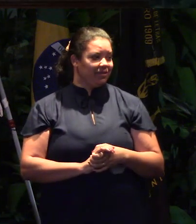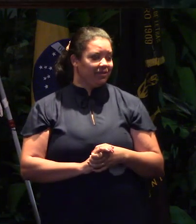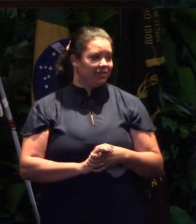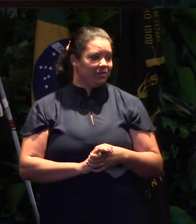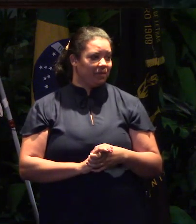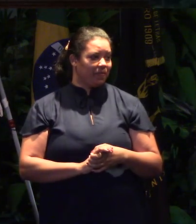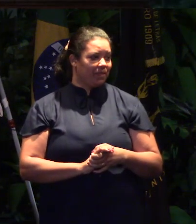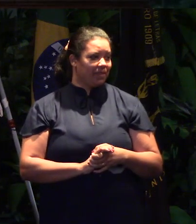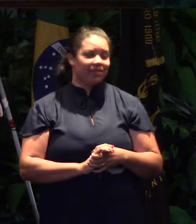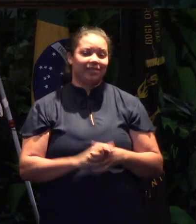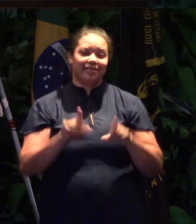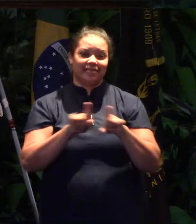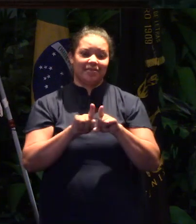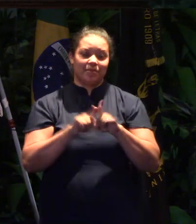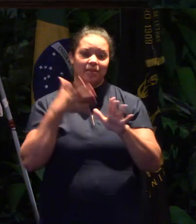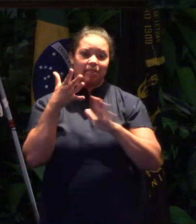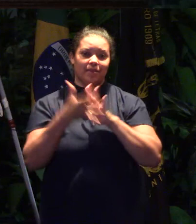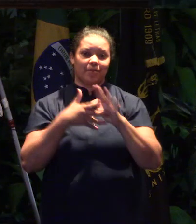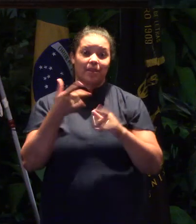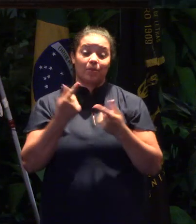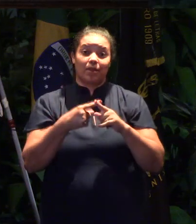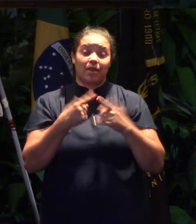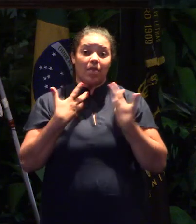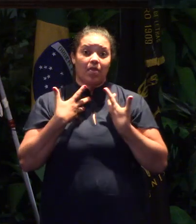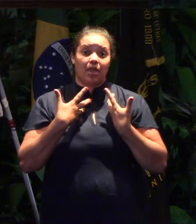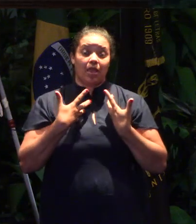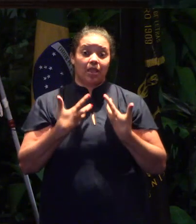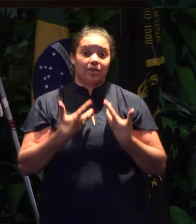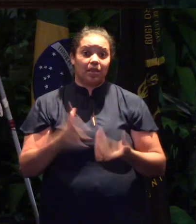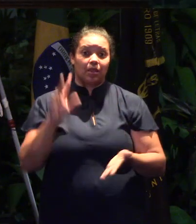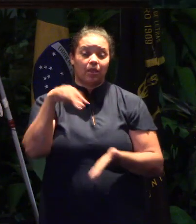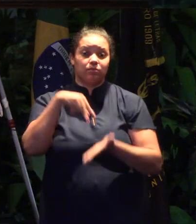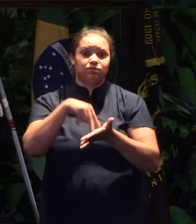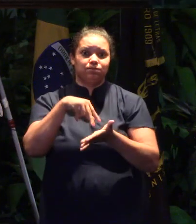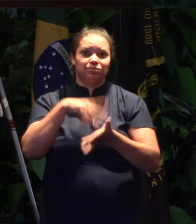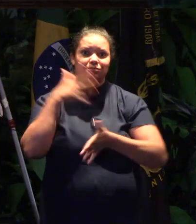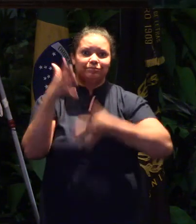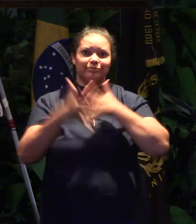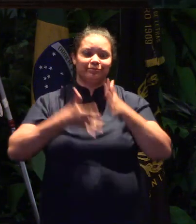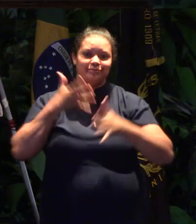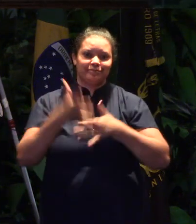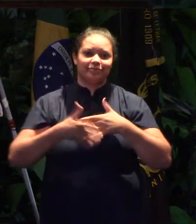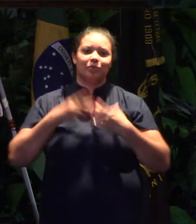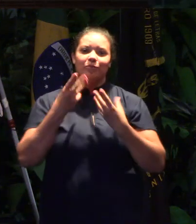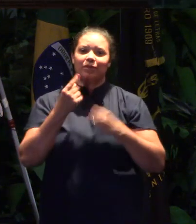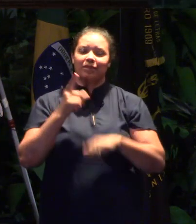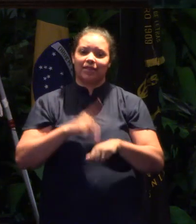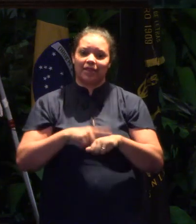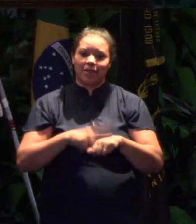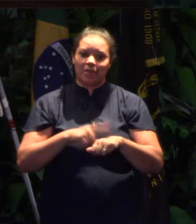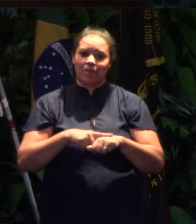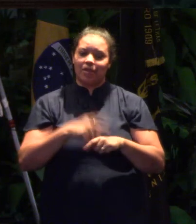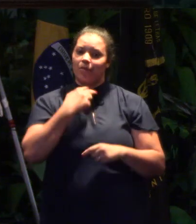Porque é uma linguagem também, ela fica muito cansada de fazer tantos gestos, tanto tempo, então a gente